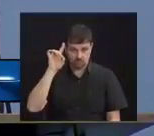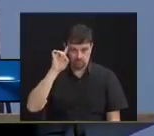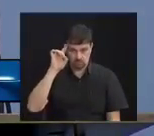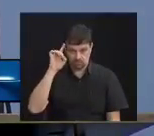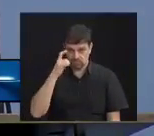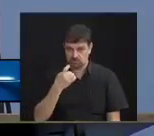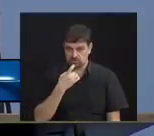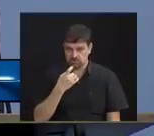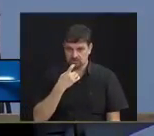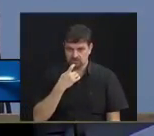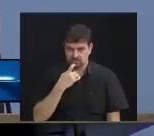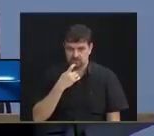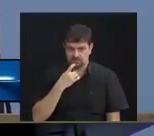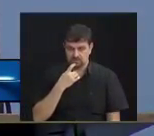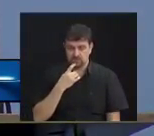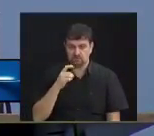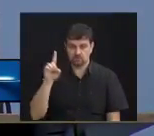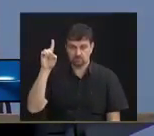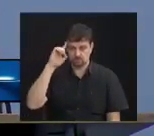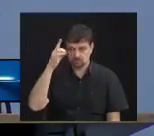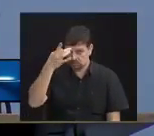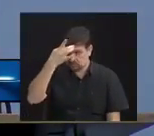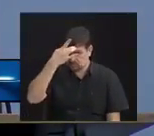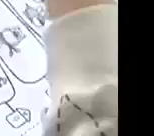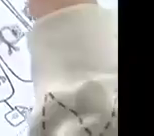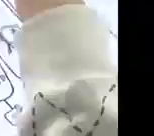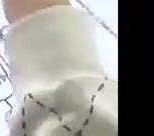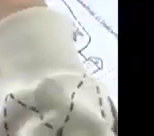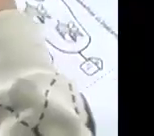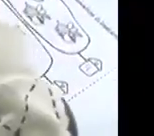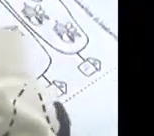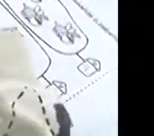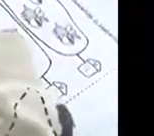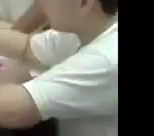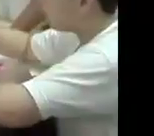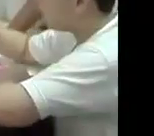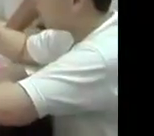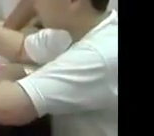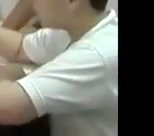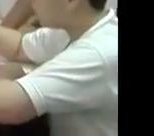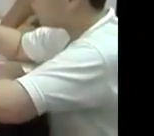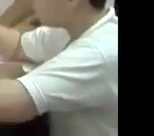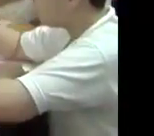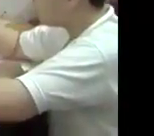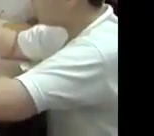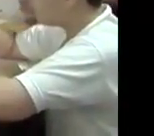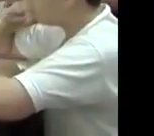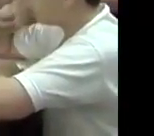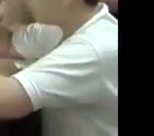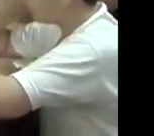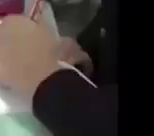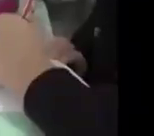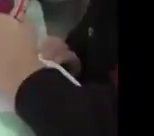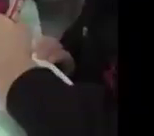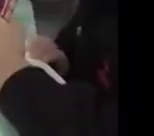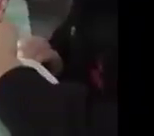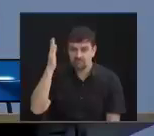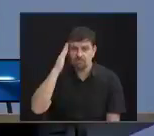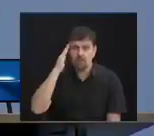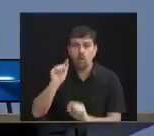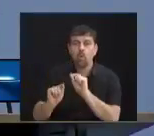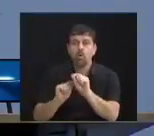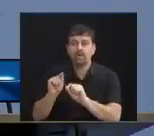eventos o Dia da Conscientização do Autismo. O professor Alberto comentou a preparação dos educadores